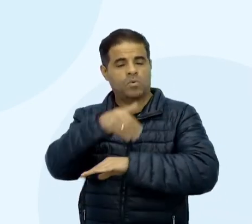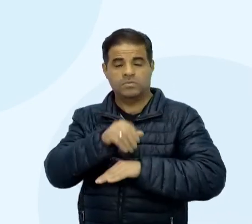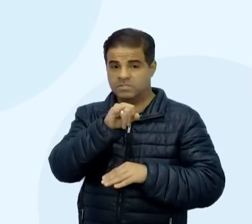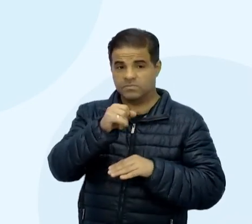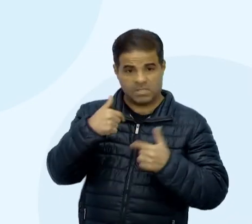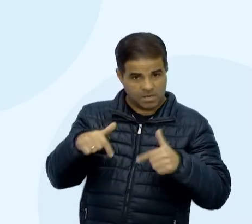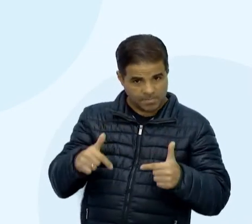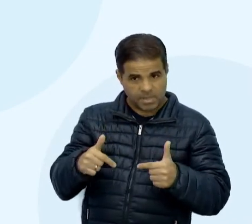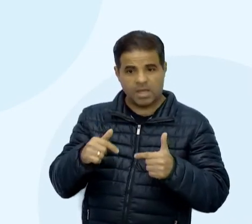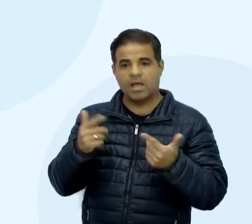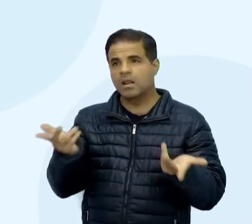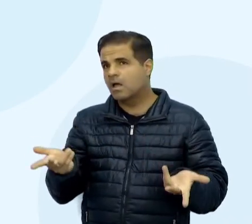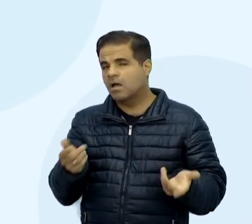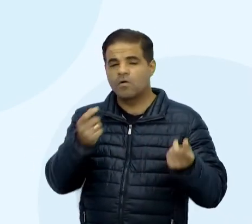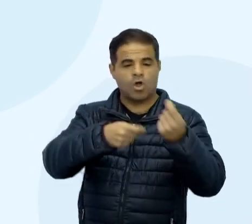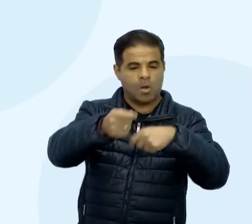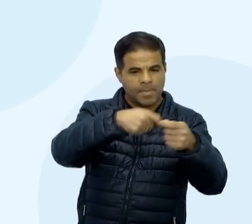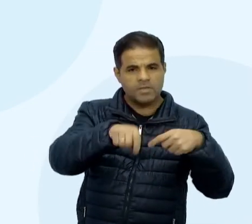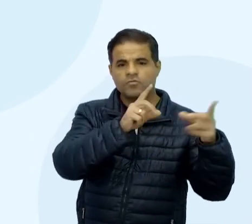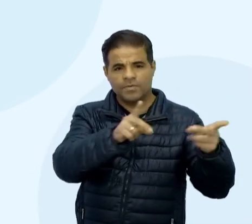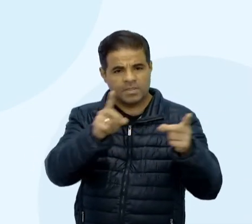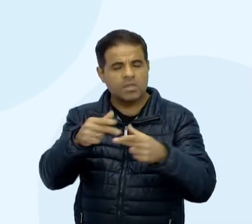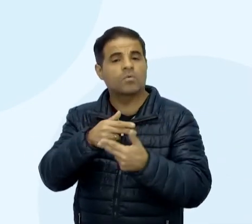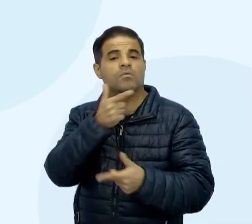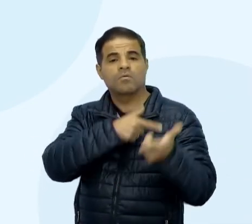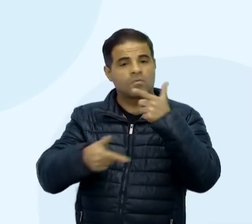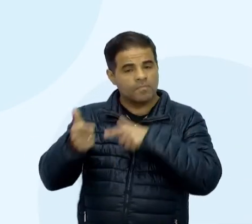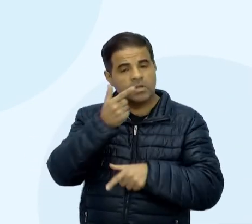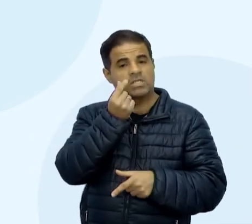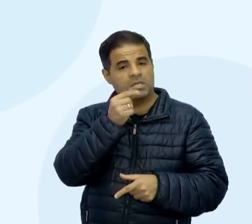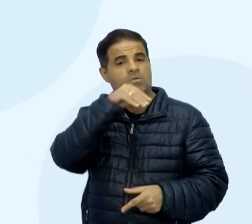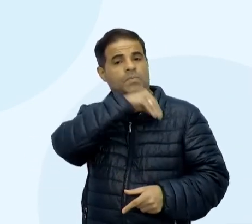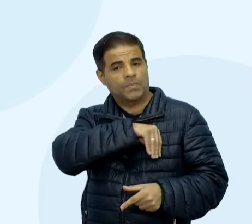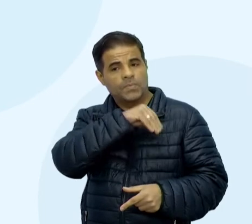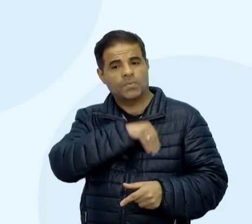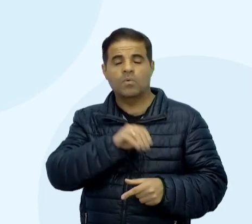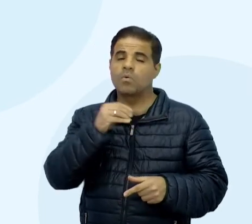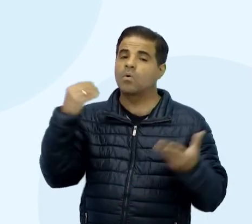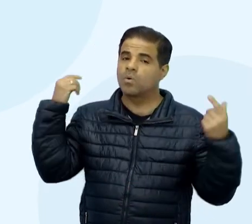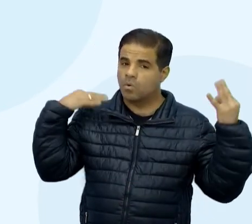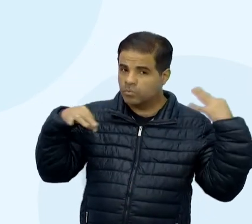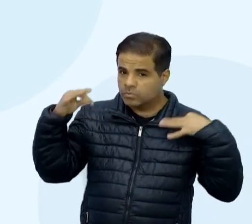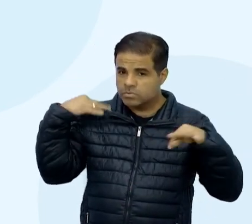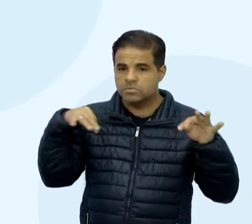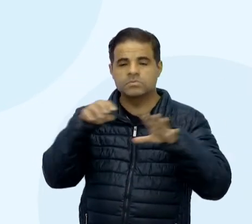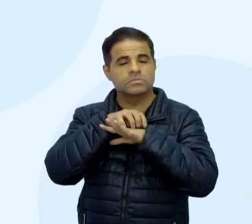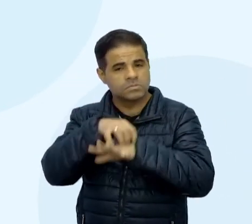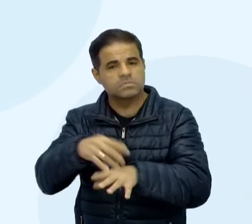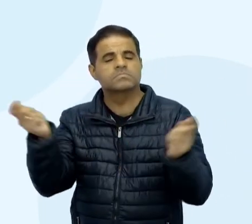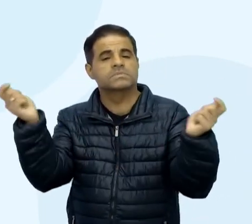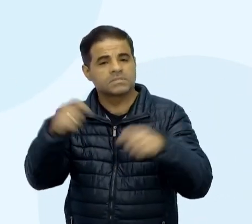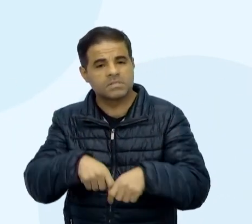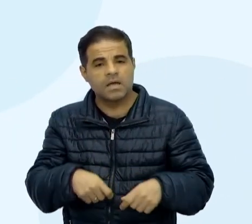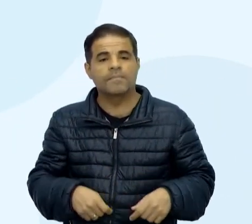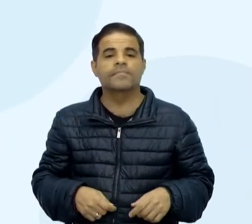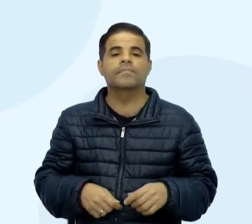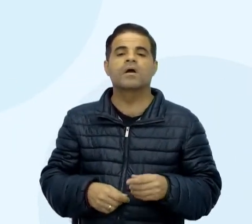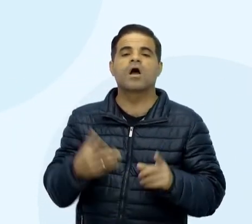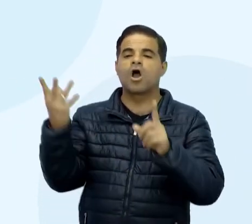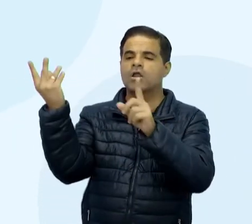você trabalha, por exemplo, com comércio, você consegue ganhar uma boa grana, ou com turismo, tá? Com relação